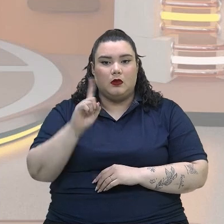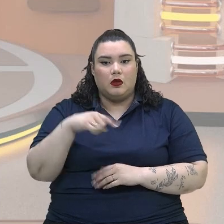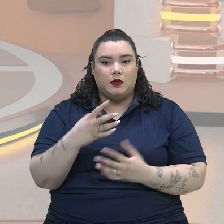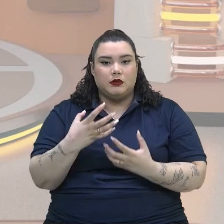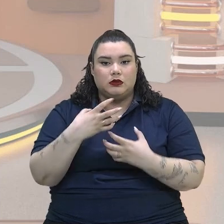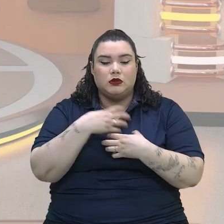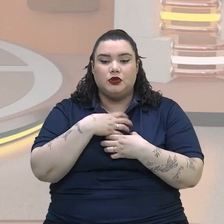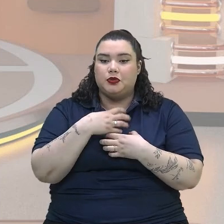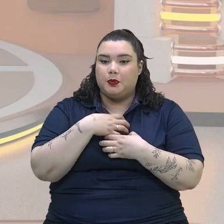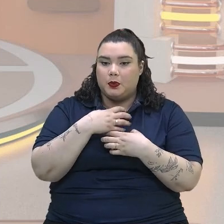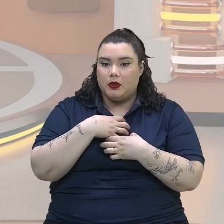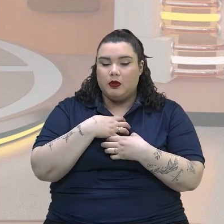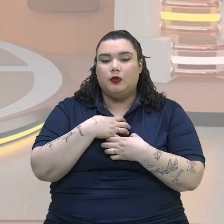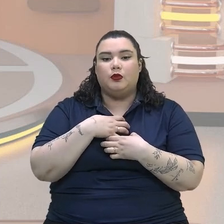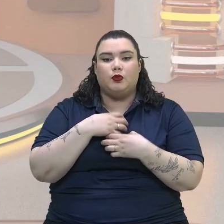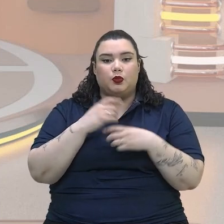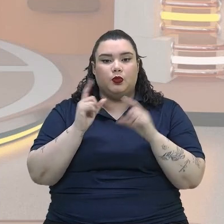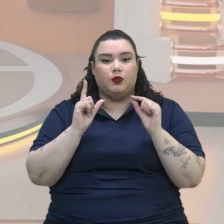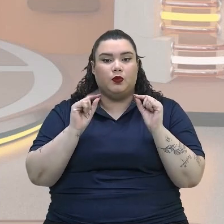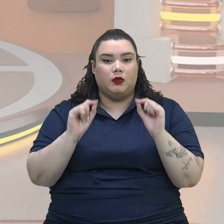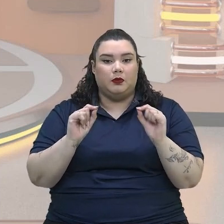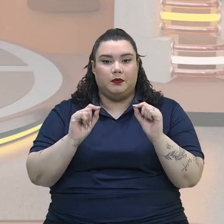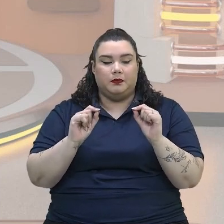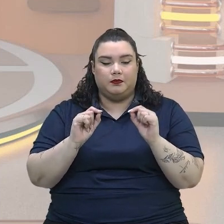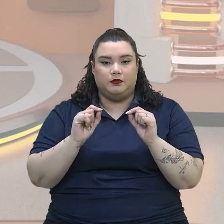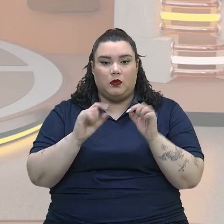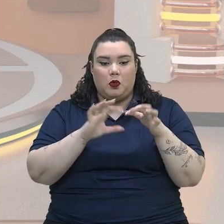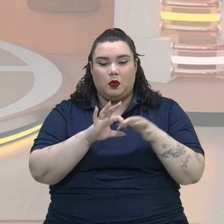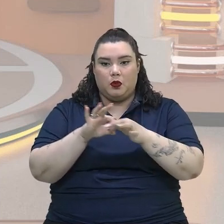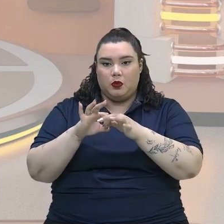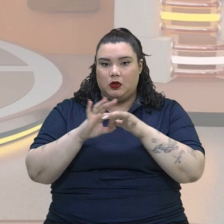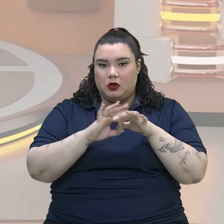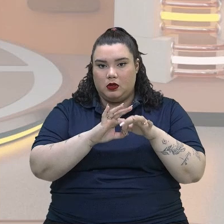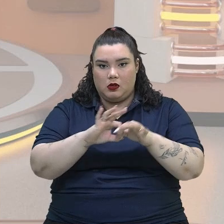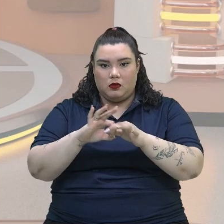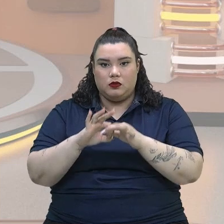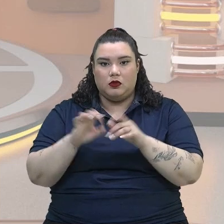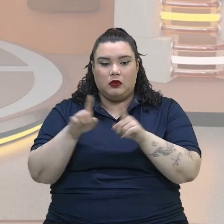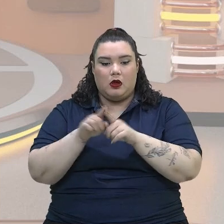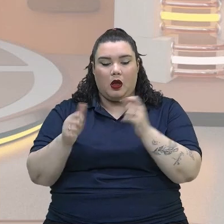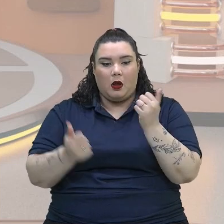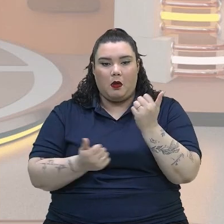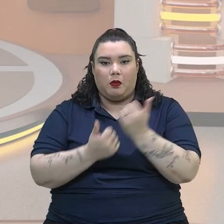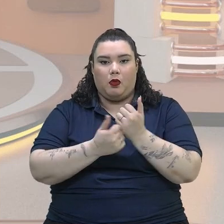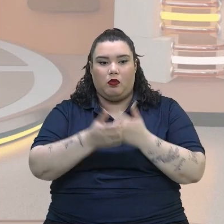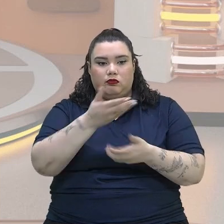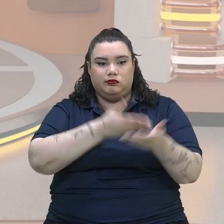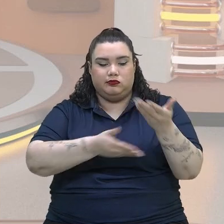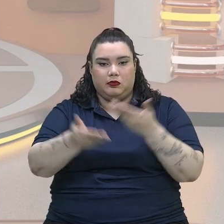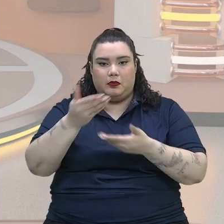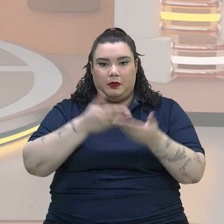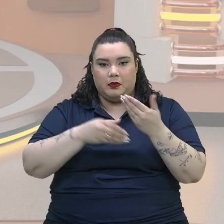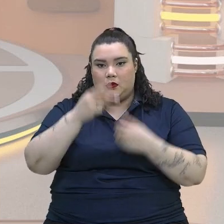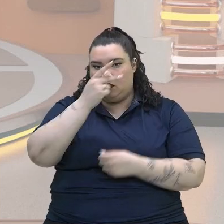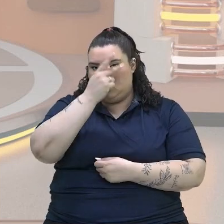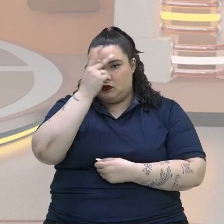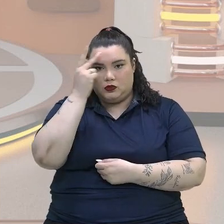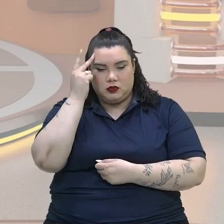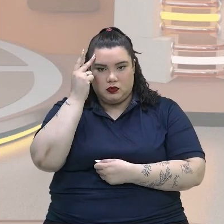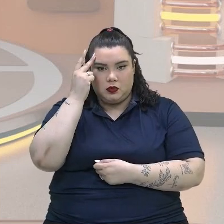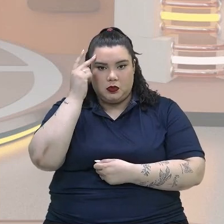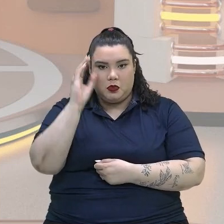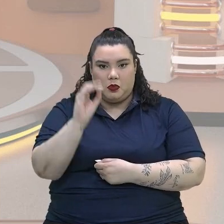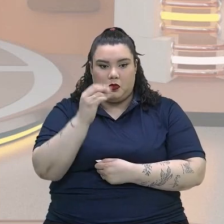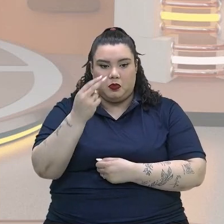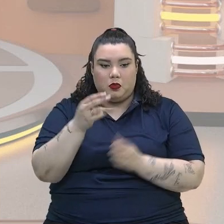sentimento de união e apoio mútuo entre indivíduos ou